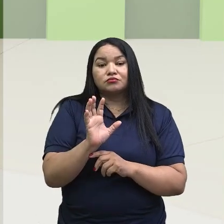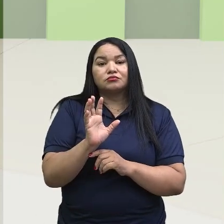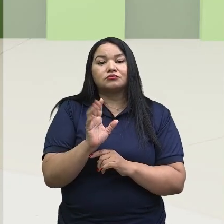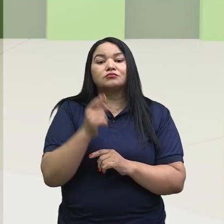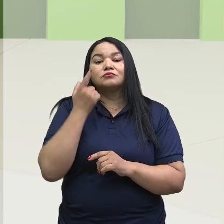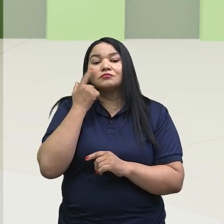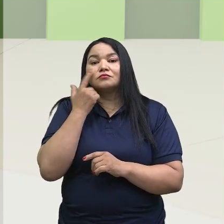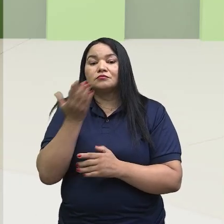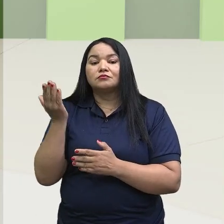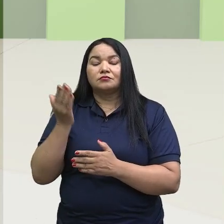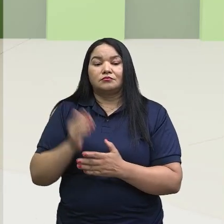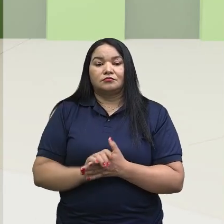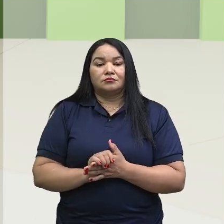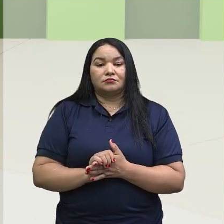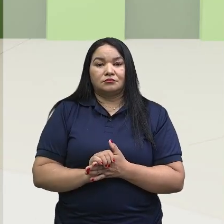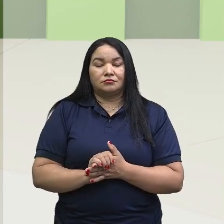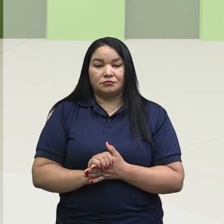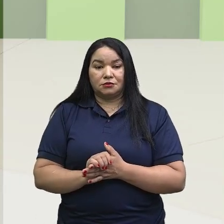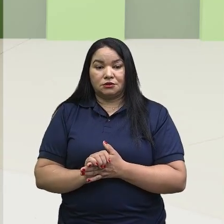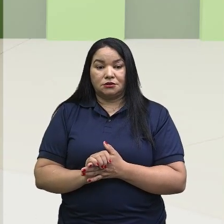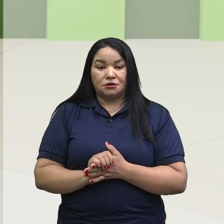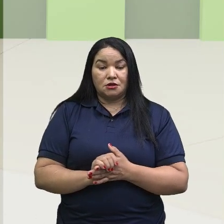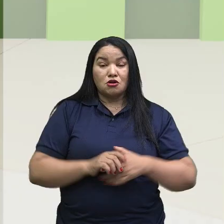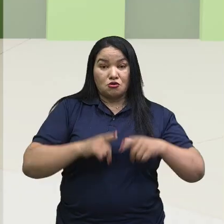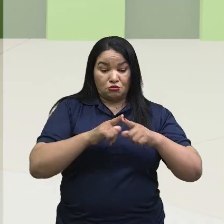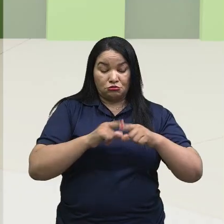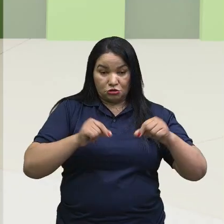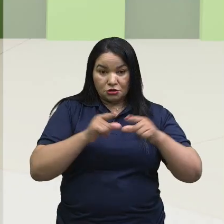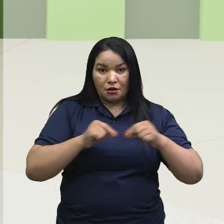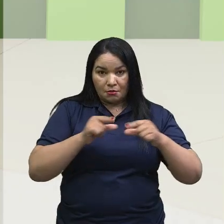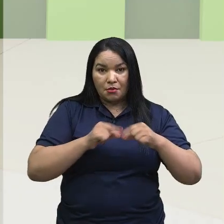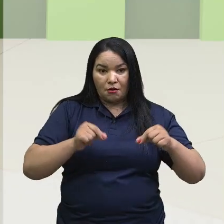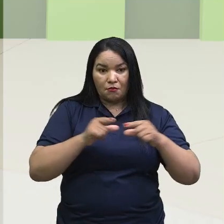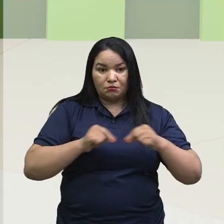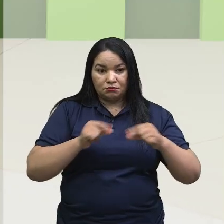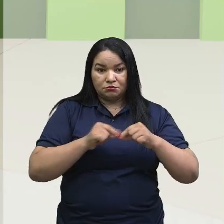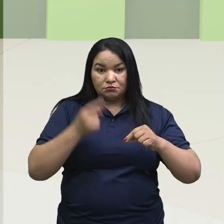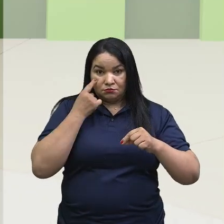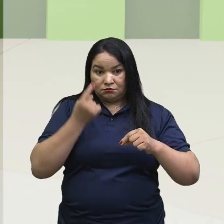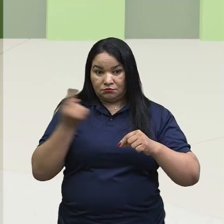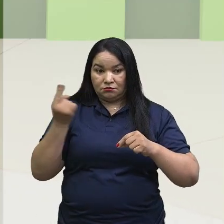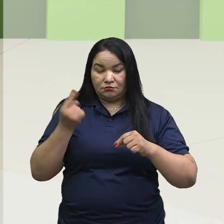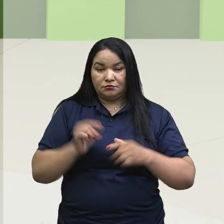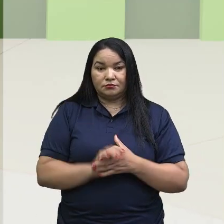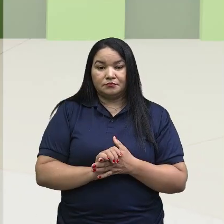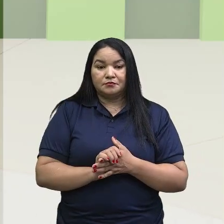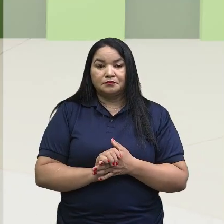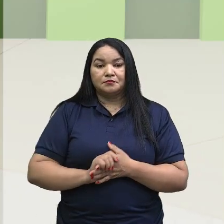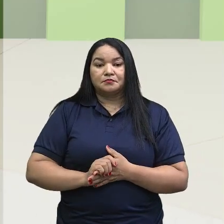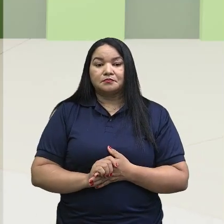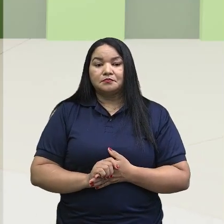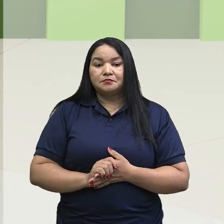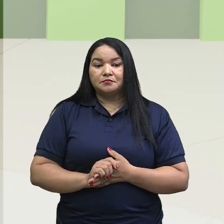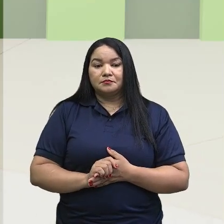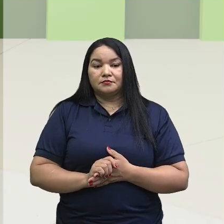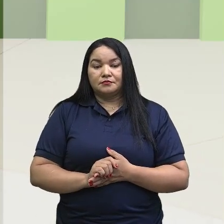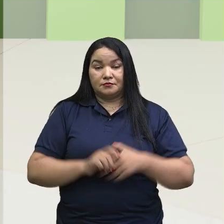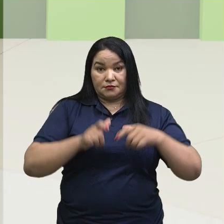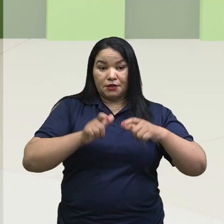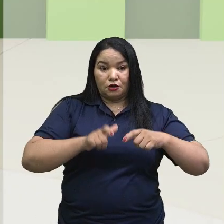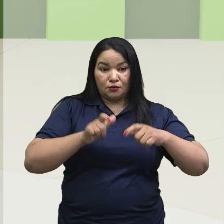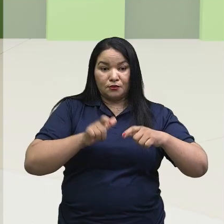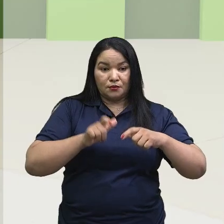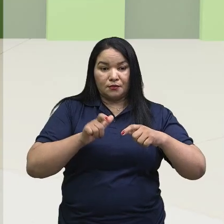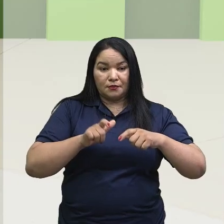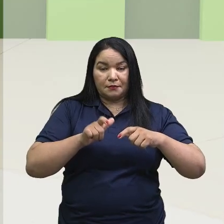para vocês. Olha ali o Japão, onde a gente tem aqui, né, do meu lado direito, nós temos